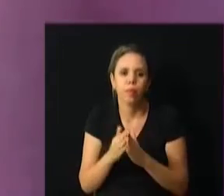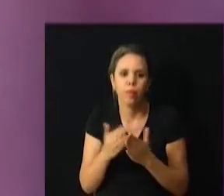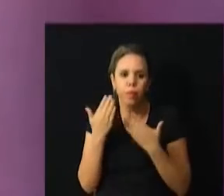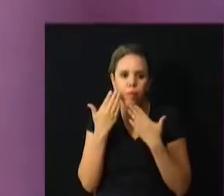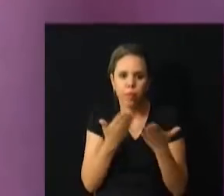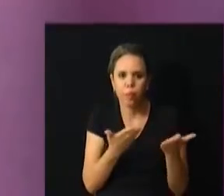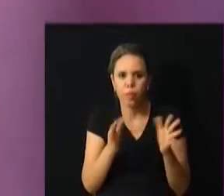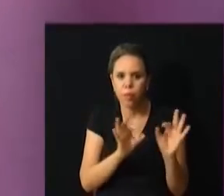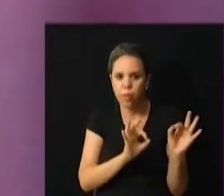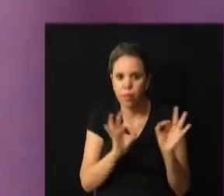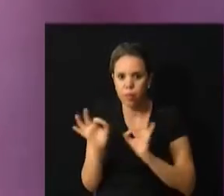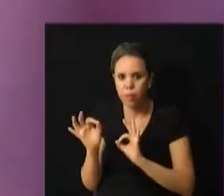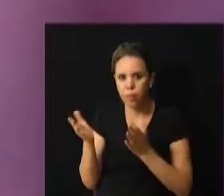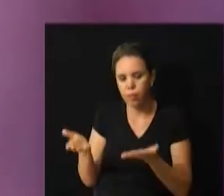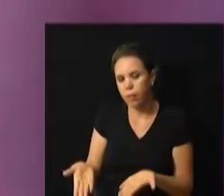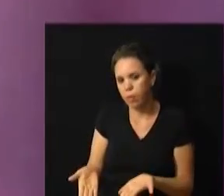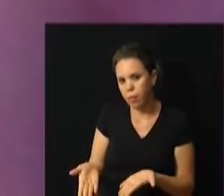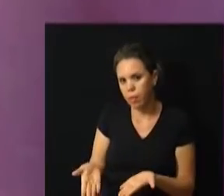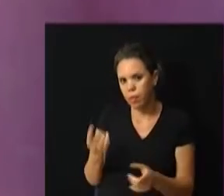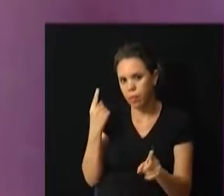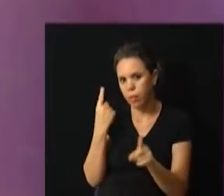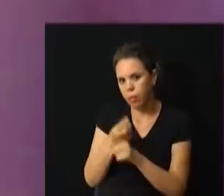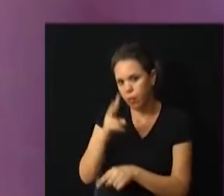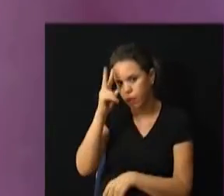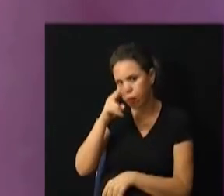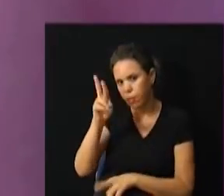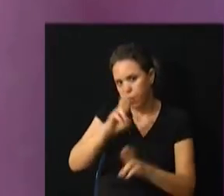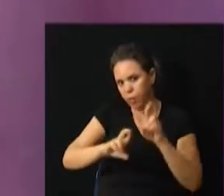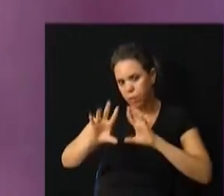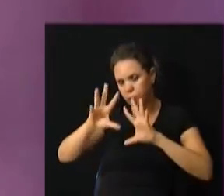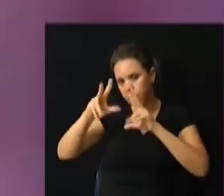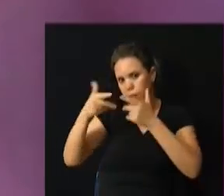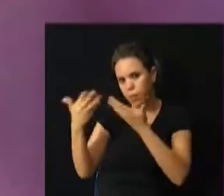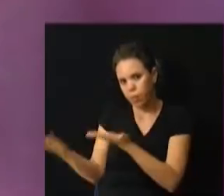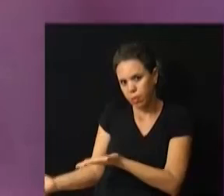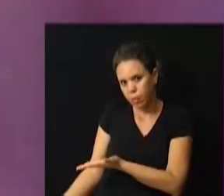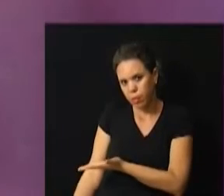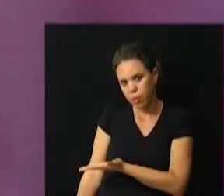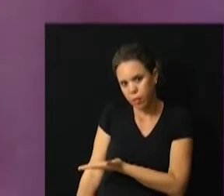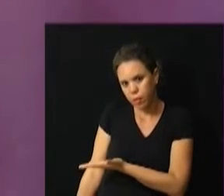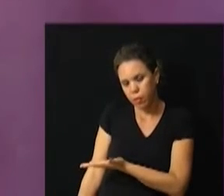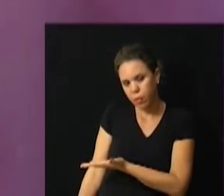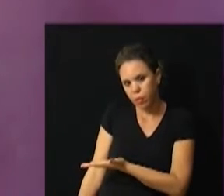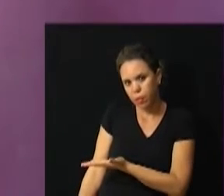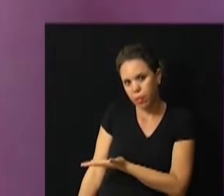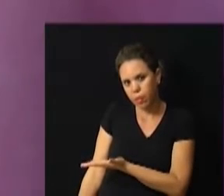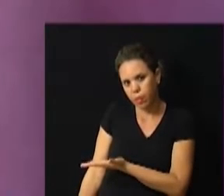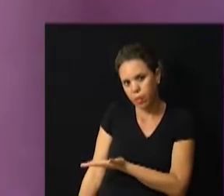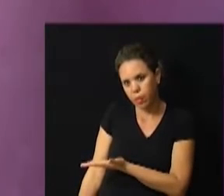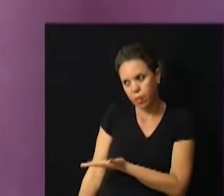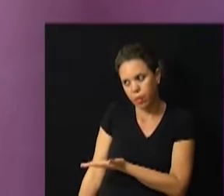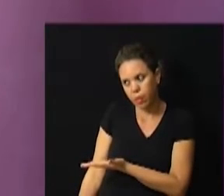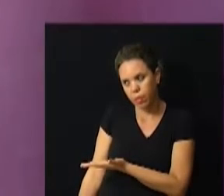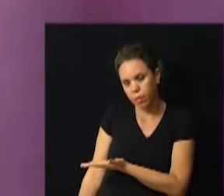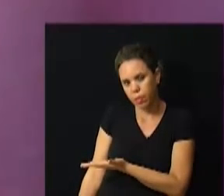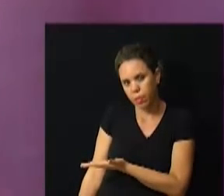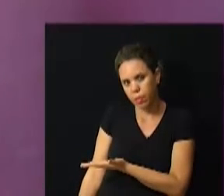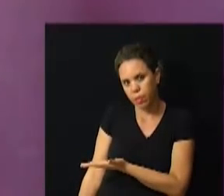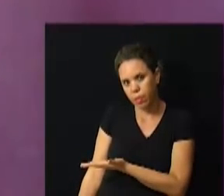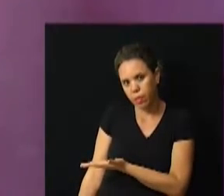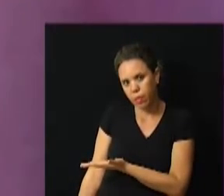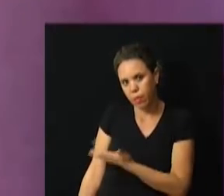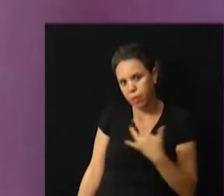você de casa, muito obrigada pela companhia e audiência. A gente lembra, quer rever todas essas dicas aqui do pediatra, é só entrar nas nossas